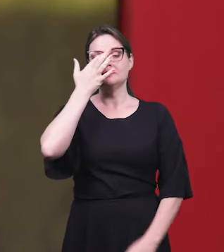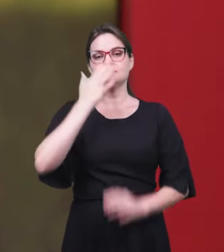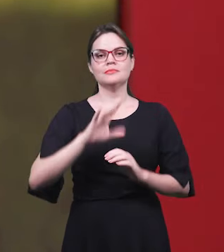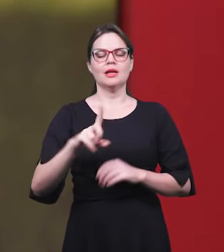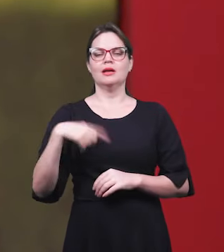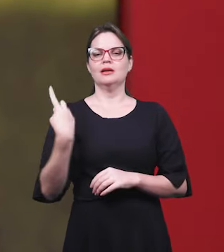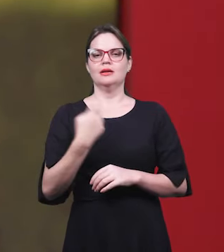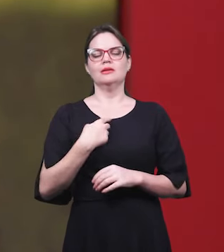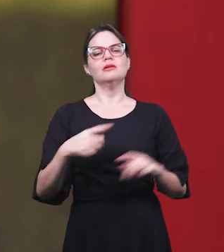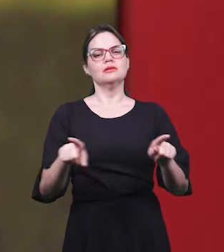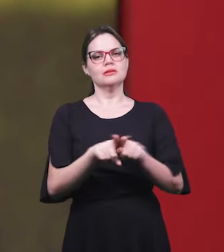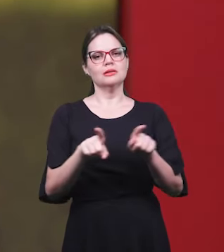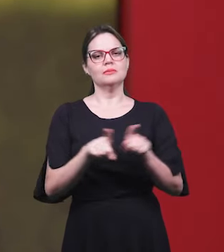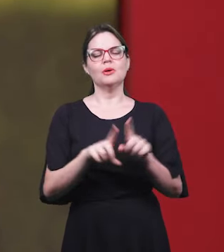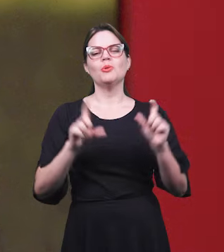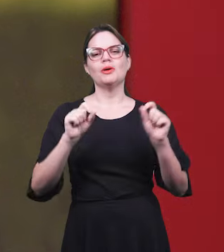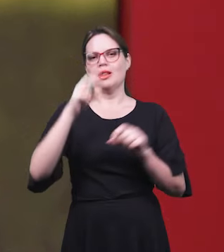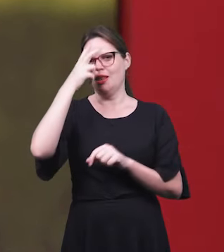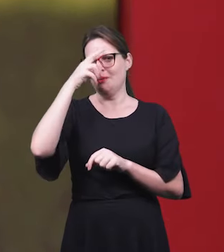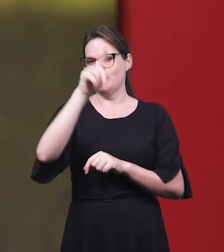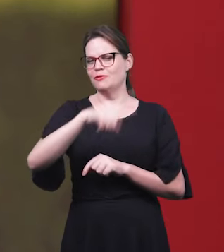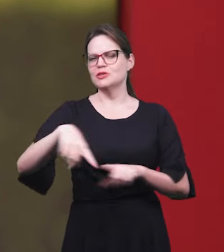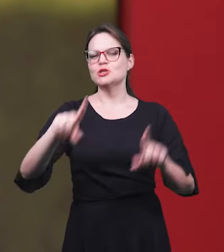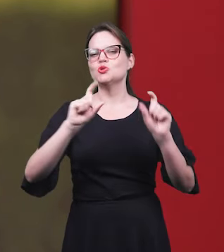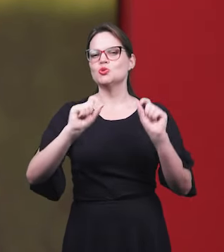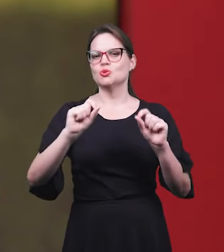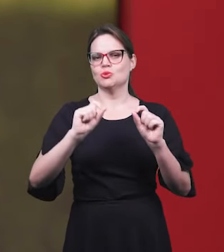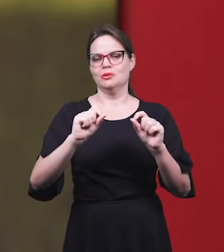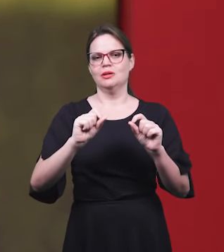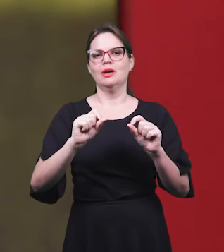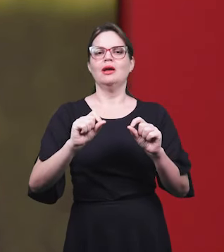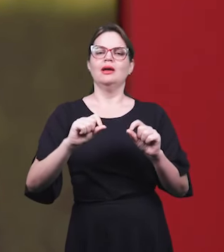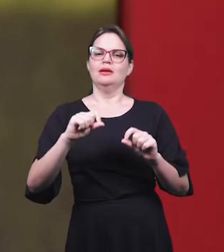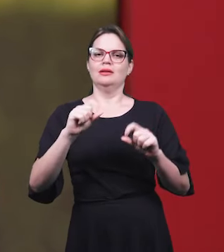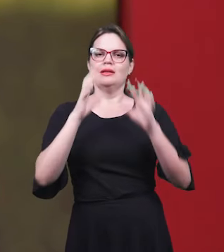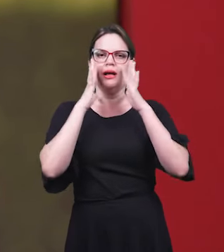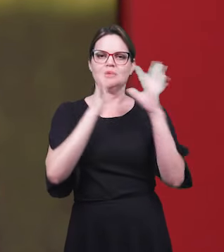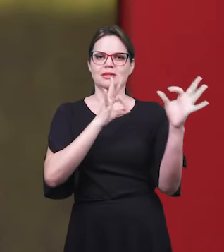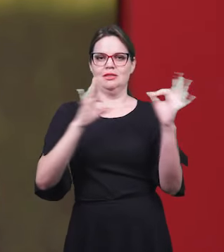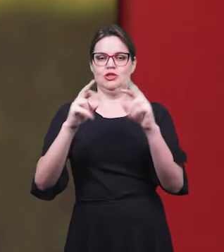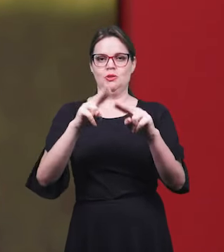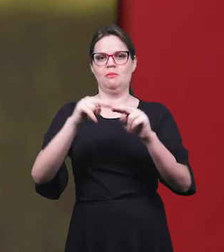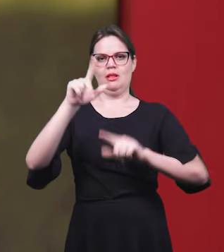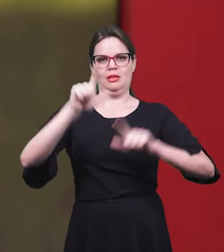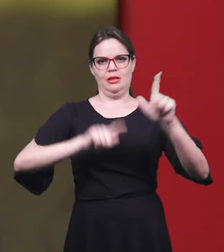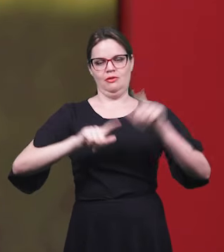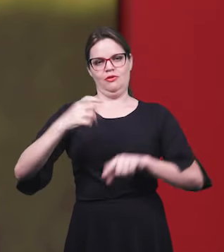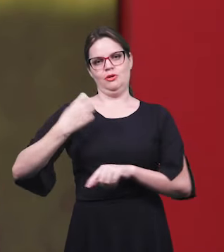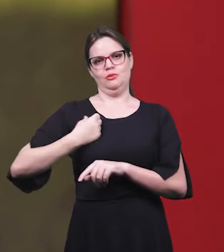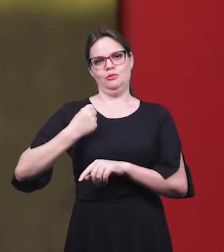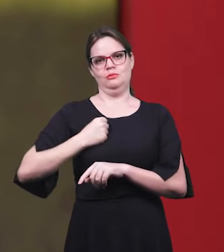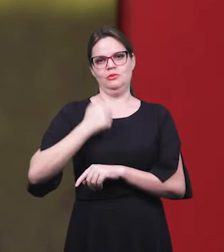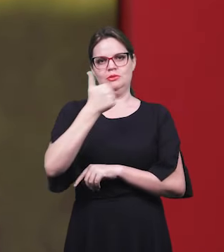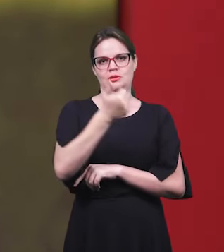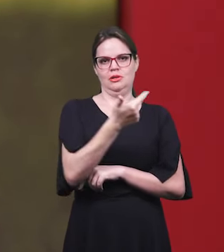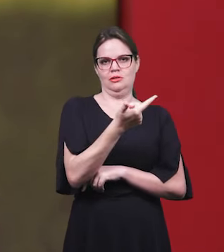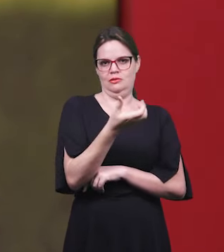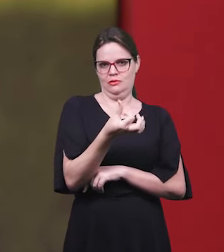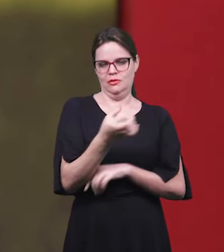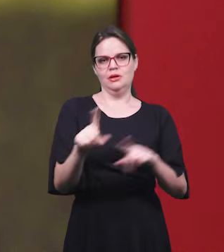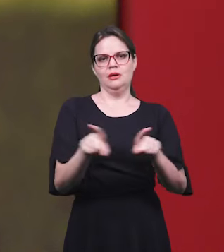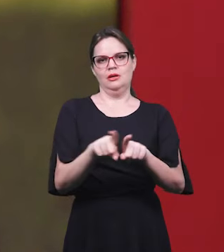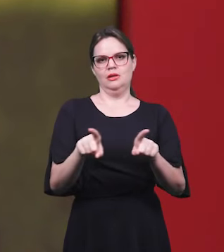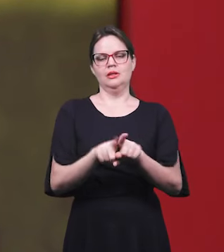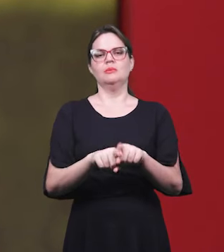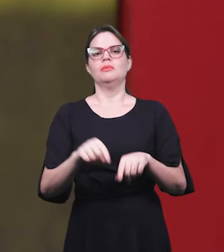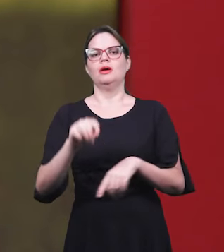E queremos lembrar, todos que estão aí no canal 126 da Embratel e o canal 85 da Sky